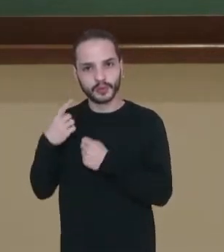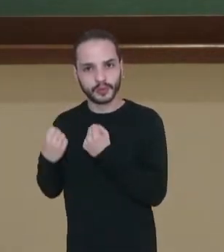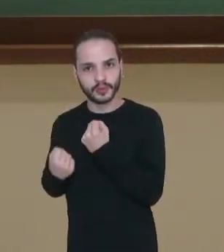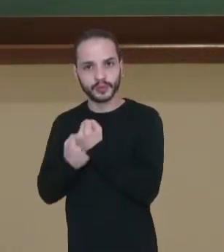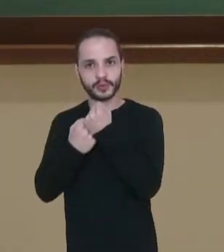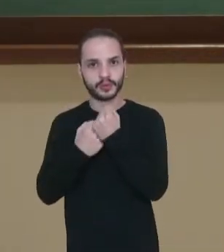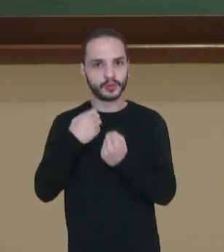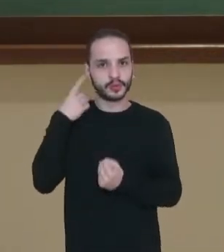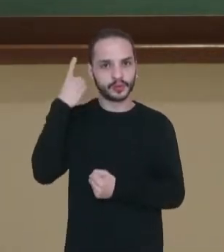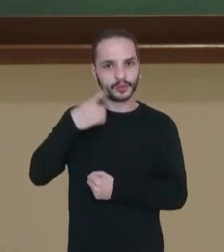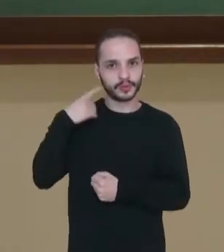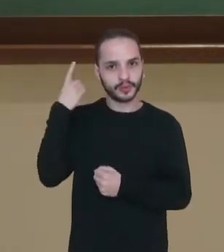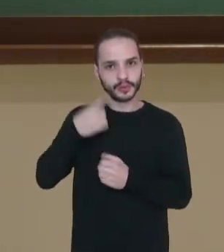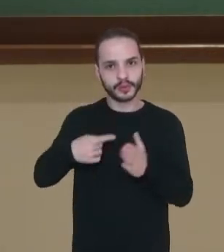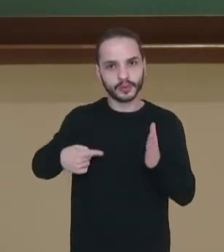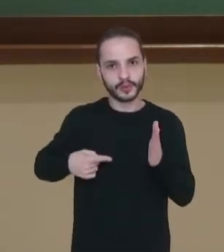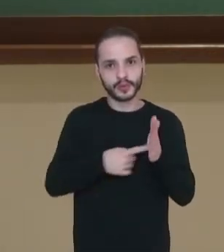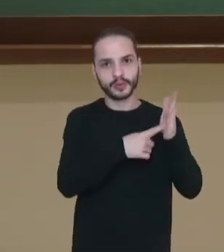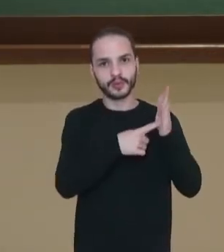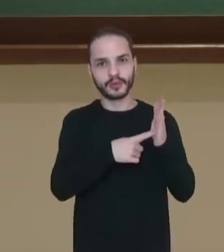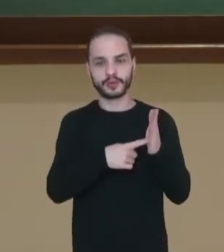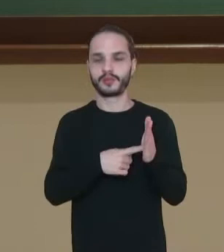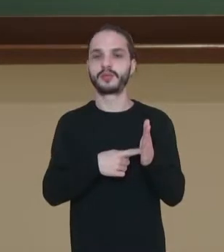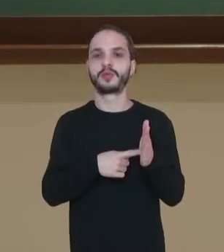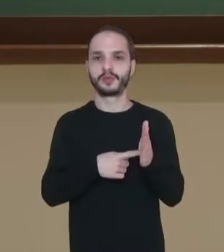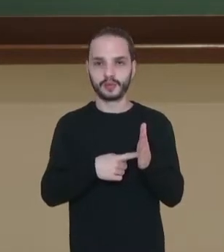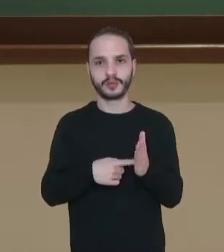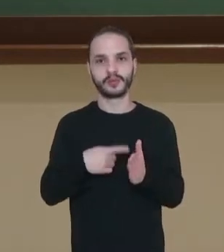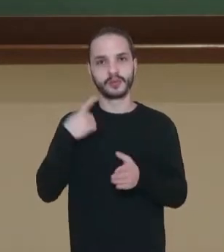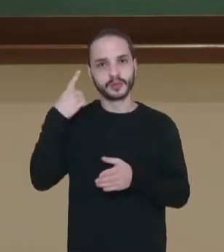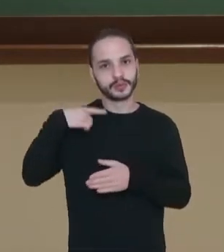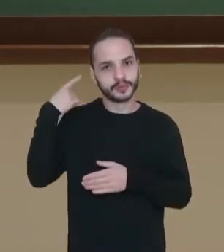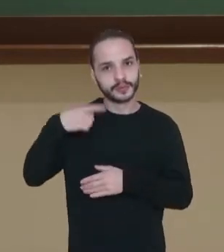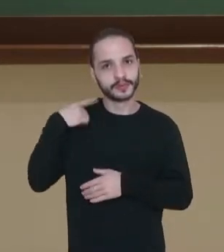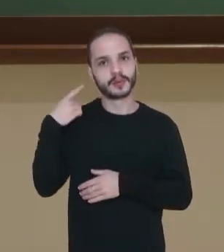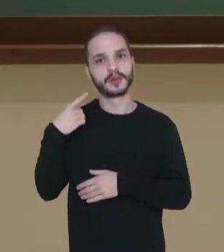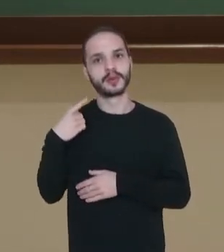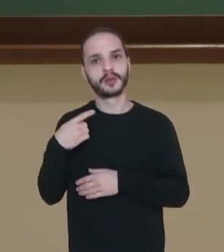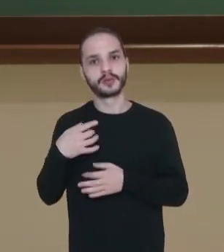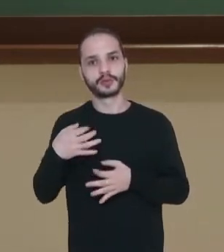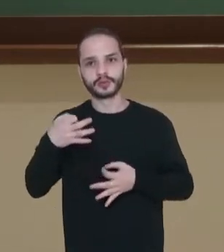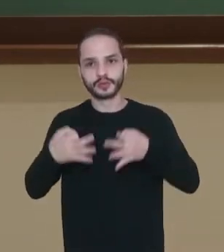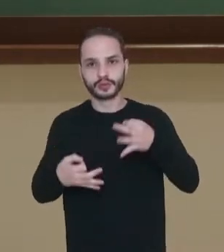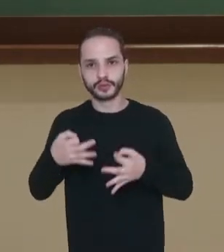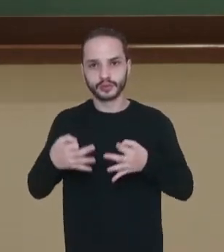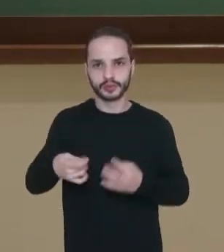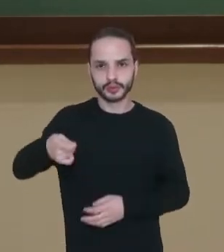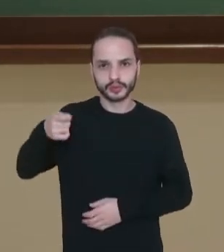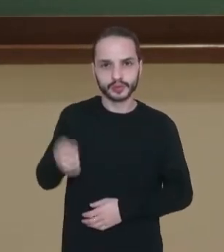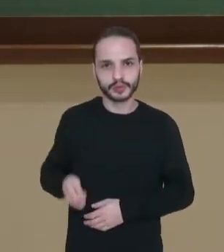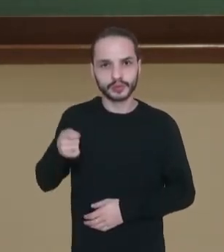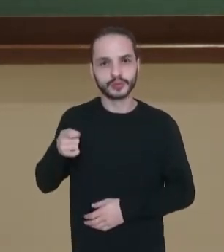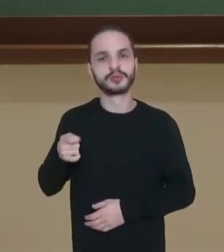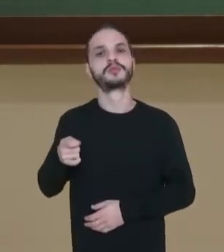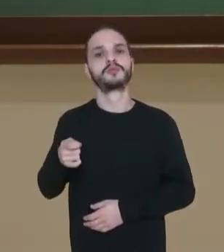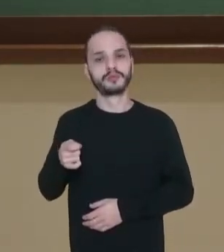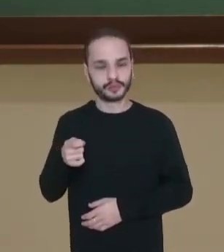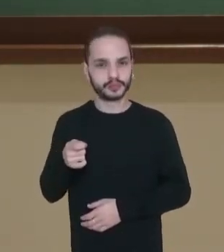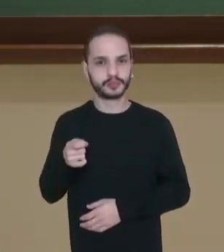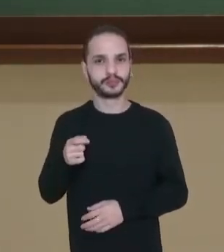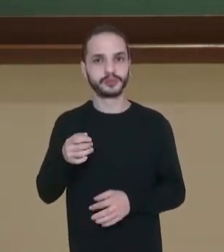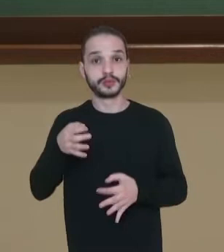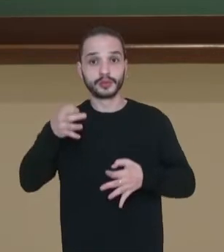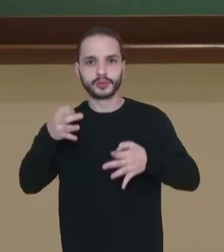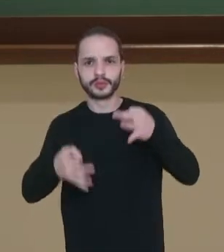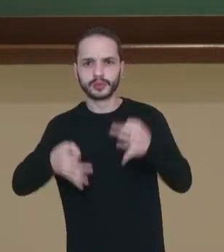acusação, advogados, a presença do juiz, né, que vai dar ali o veredito final, a sentença final, né, no julgamento de